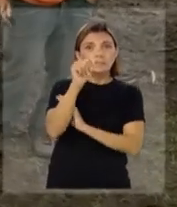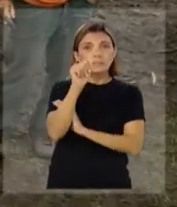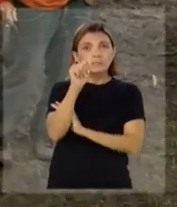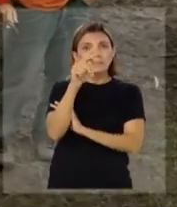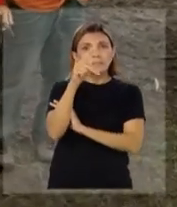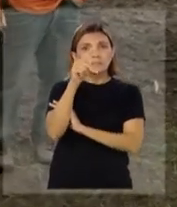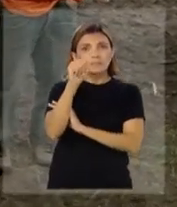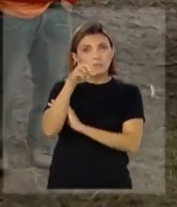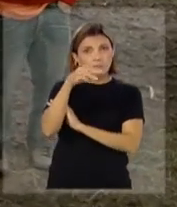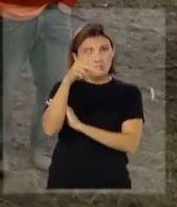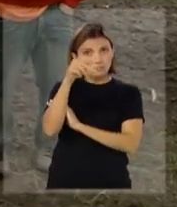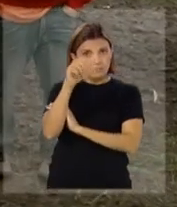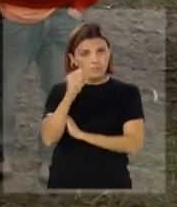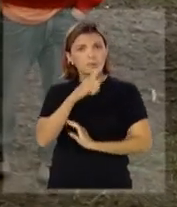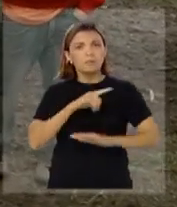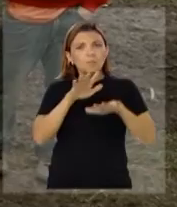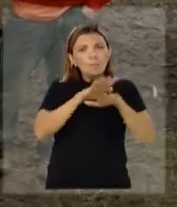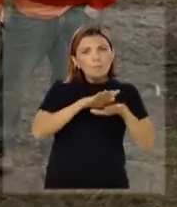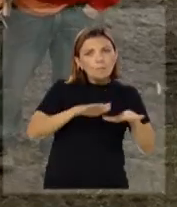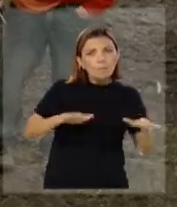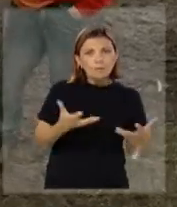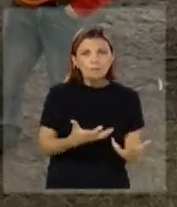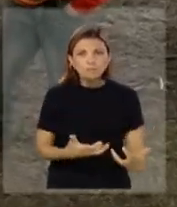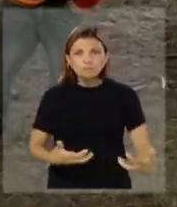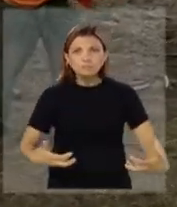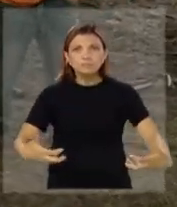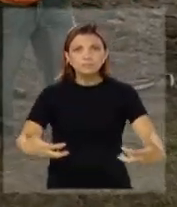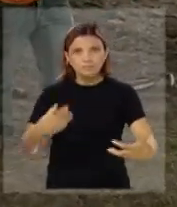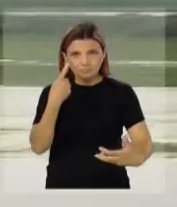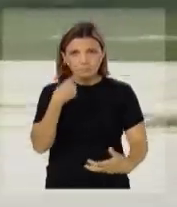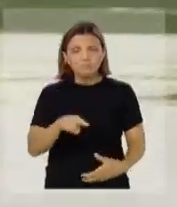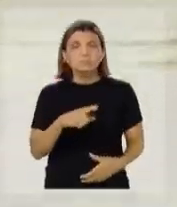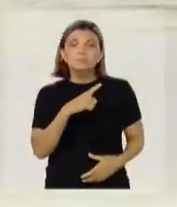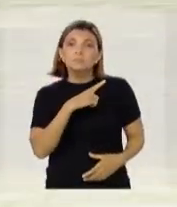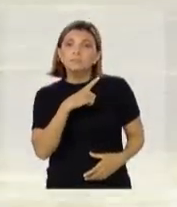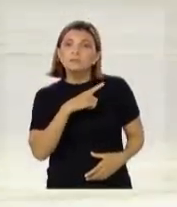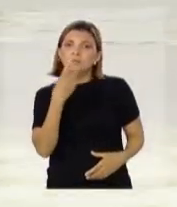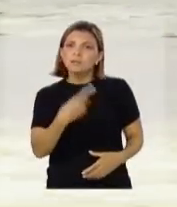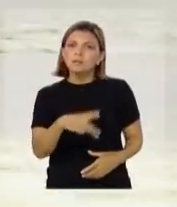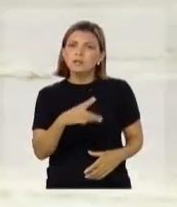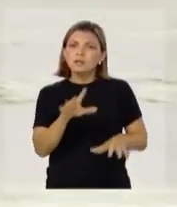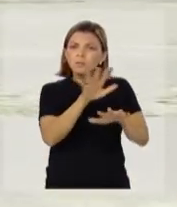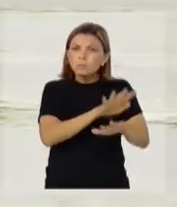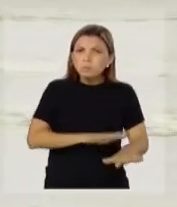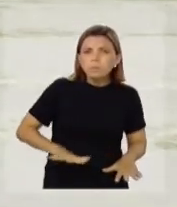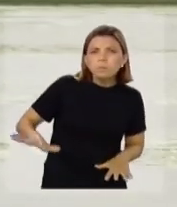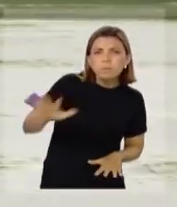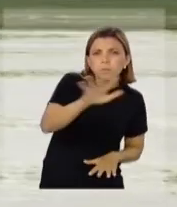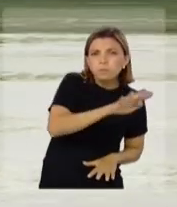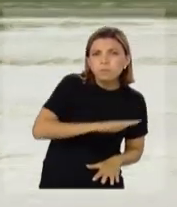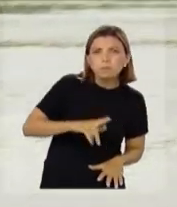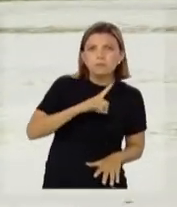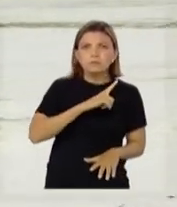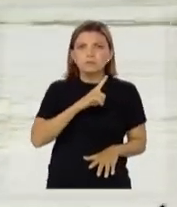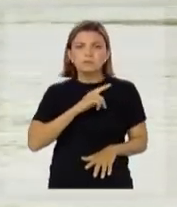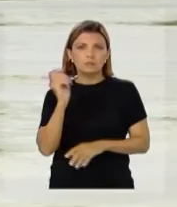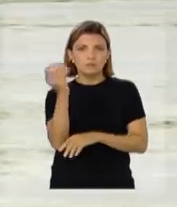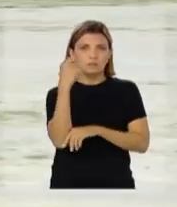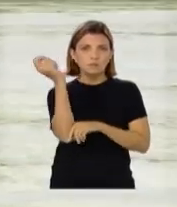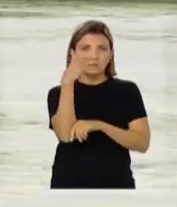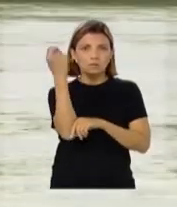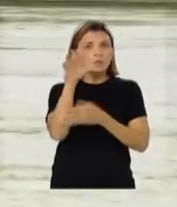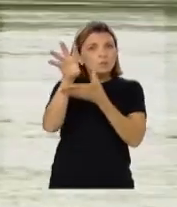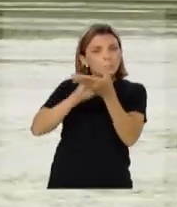Pampas, essa região ela é plana e de vegetação baixa. É bem nossa, plana. Que legal. O Pampa está em boa parte do Rio Grande do Sul, assim também